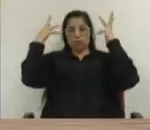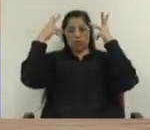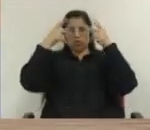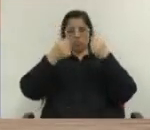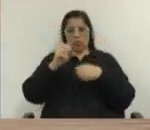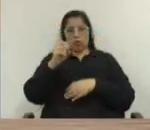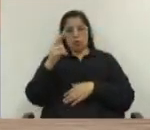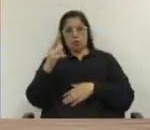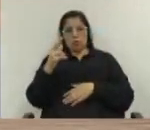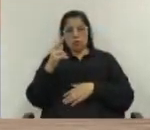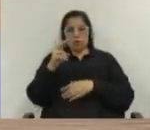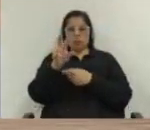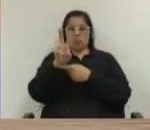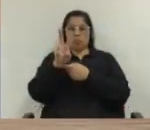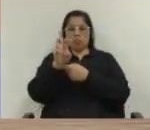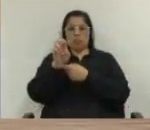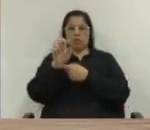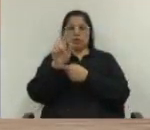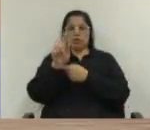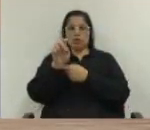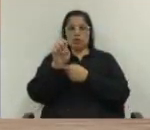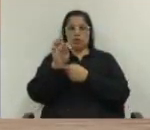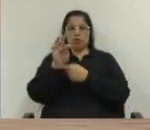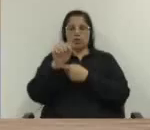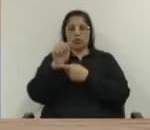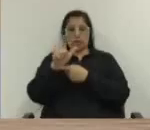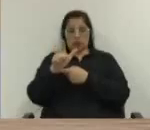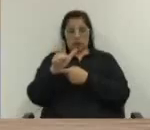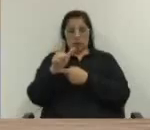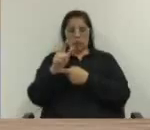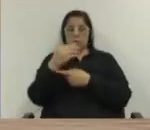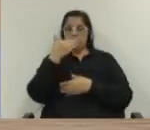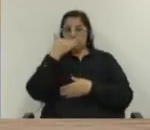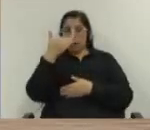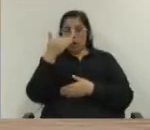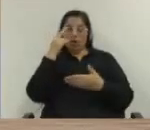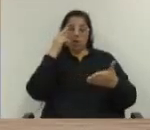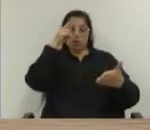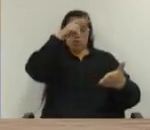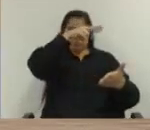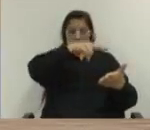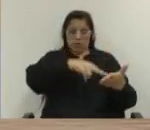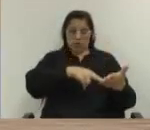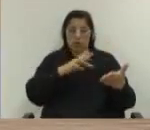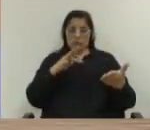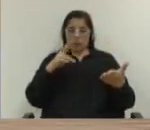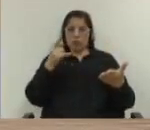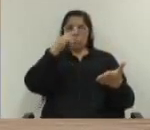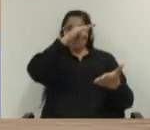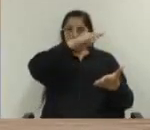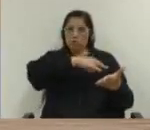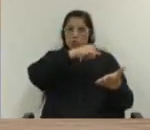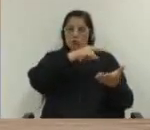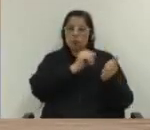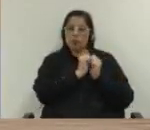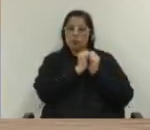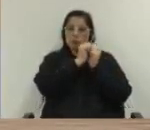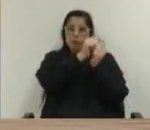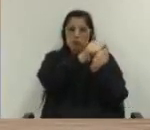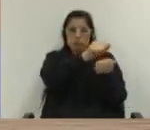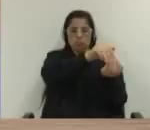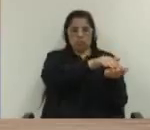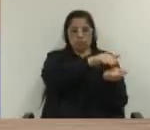proposta, encaminhamos a justificativa necessária à sua apresentação, bem como documentação anexa, no sentido de que a mesma faça parte integrante